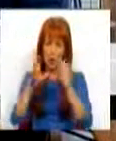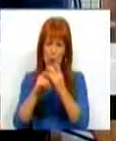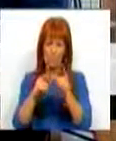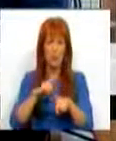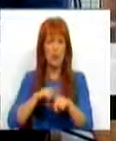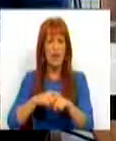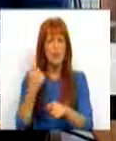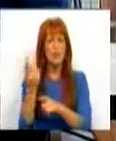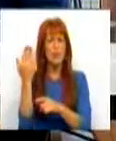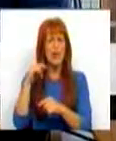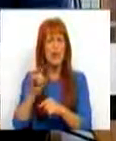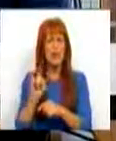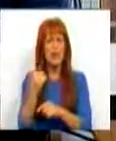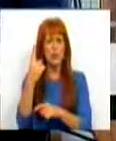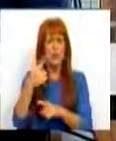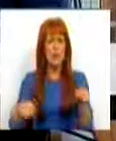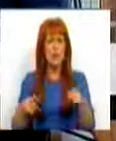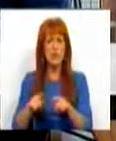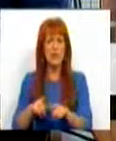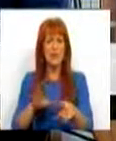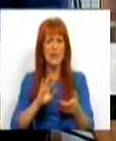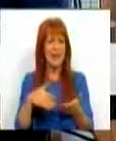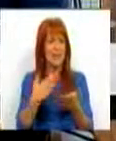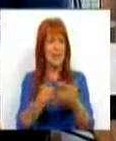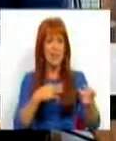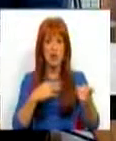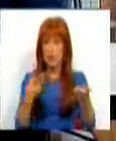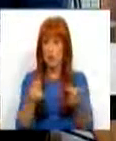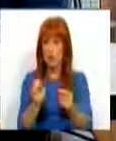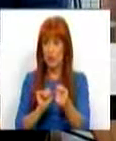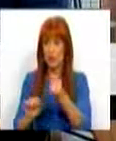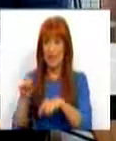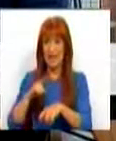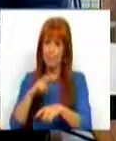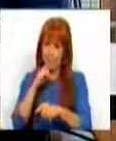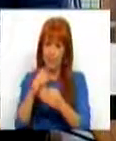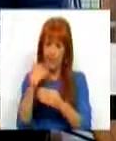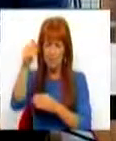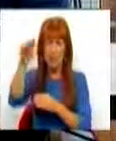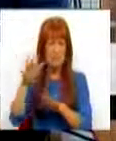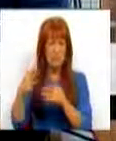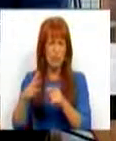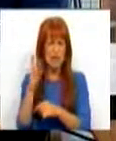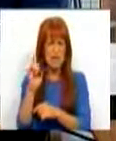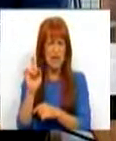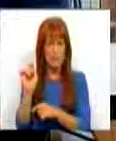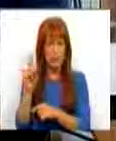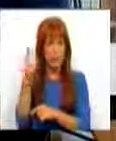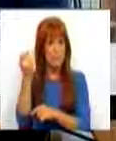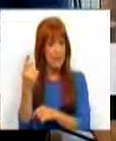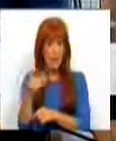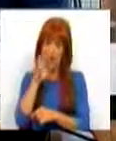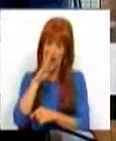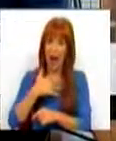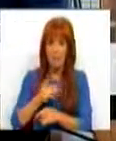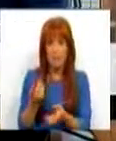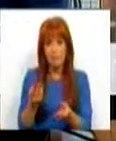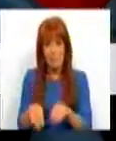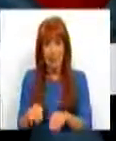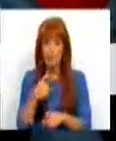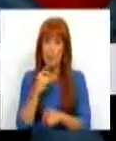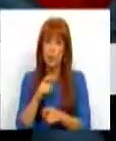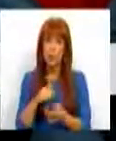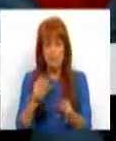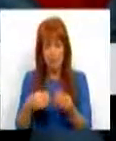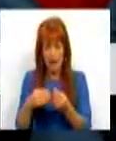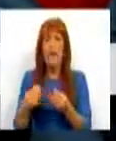questões. Muito obrigada. Para depois, ainda depende mais tempo, nesta ronda não é necessário que as perguntas sejam feitas de uma só vez. E como